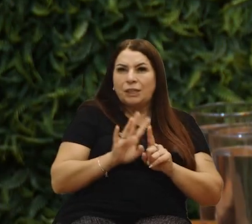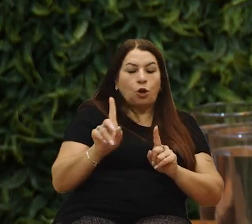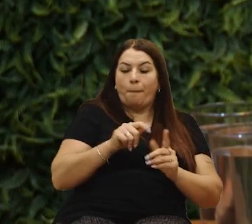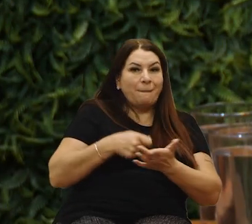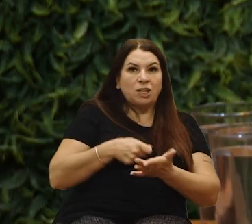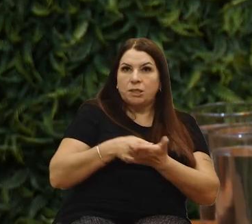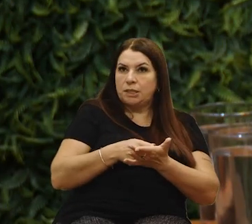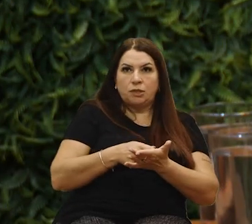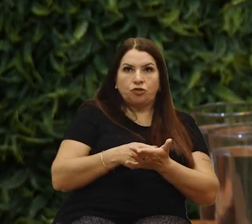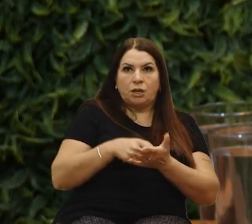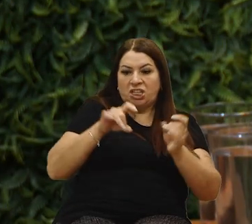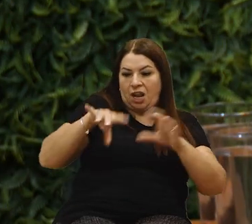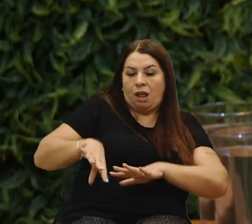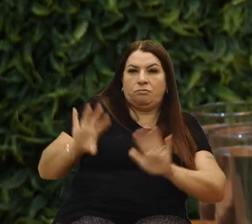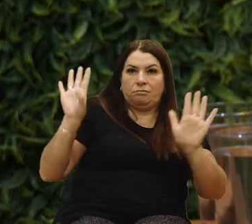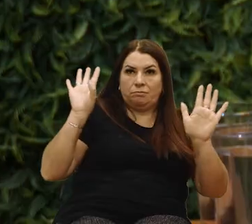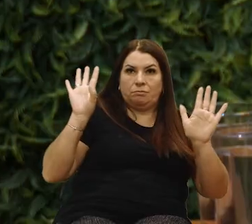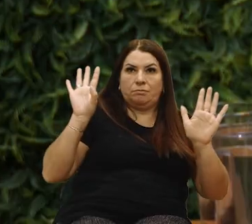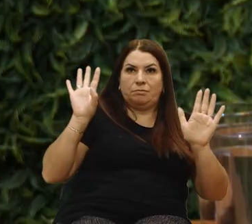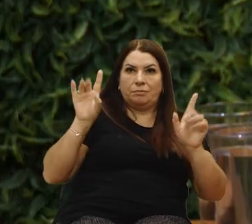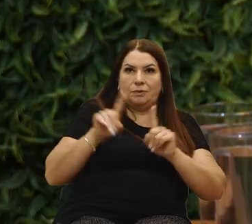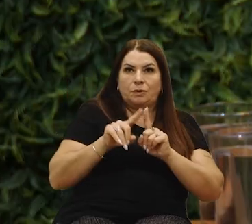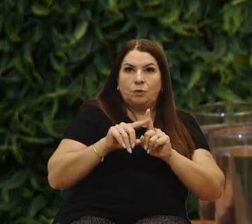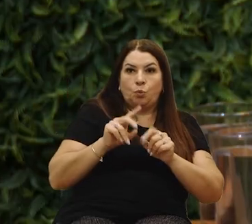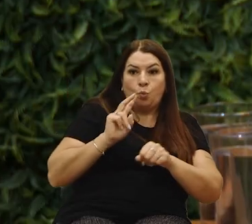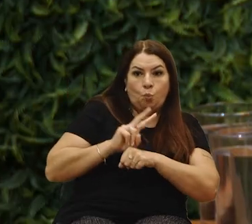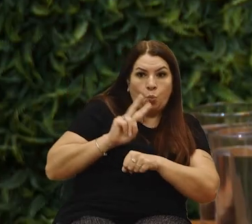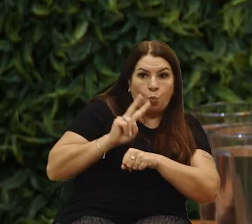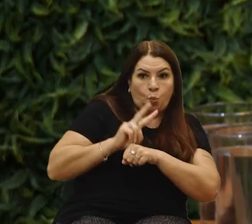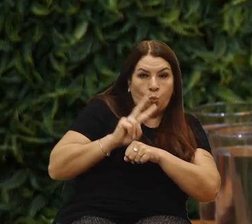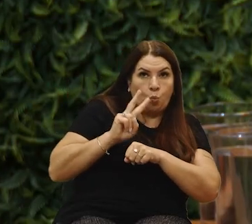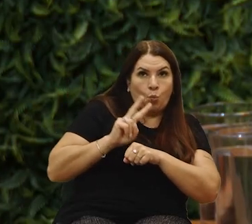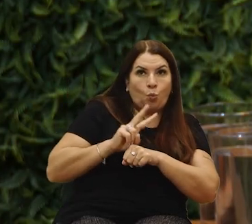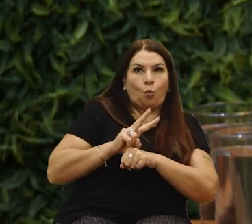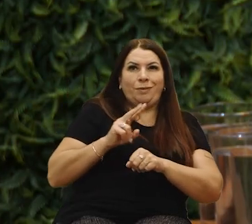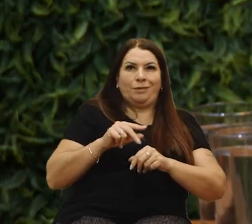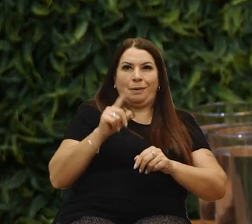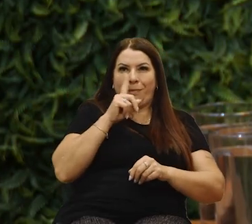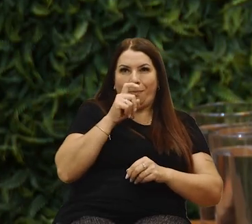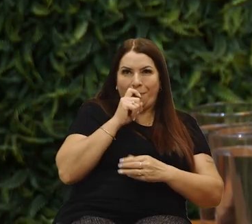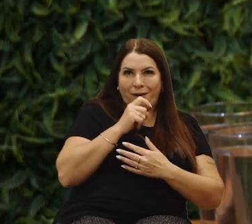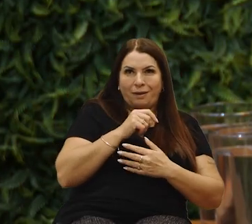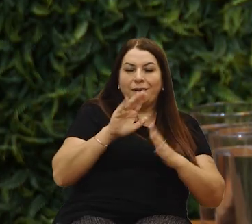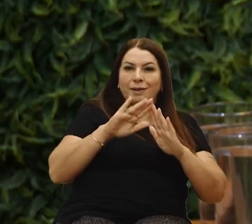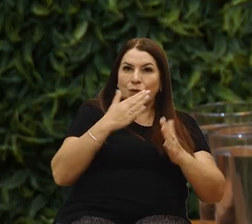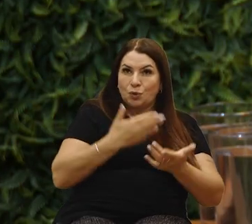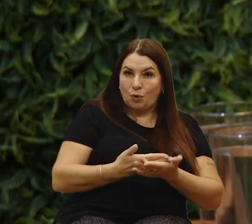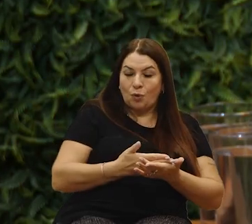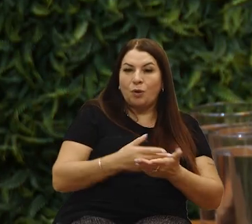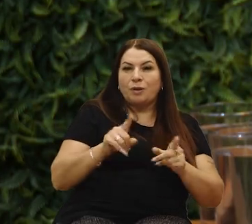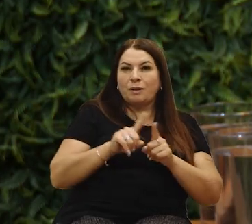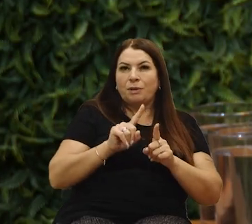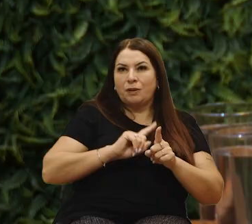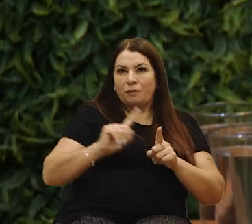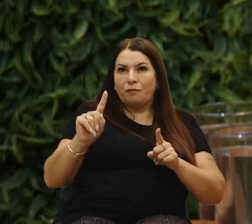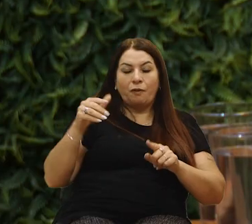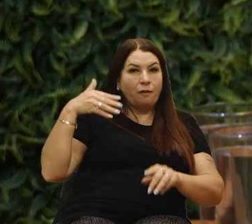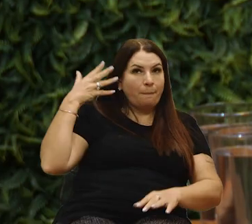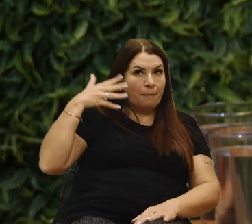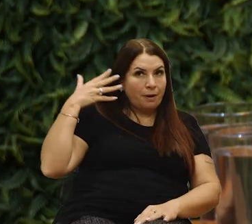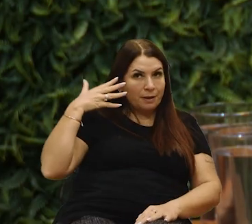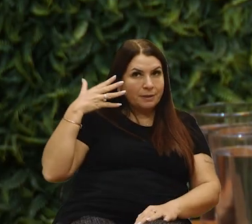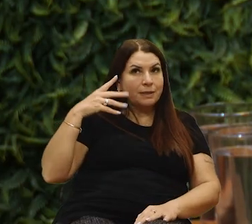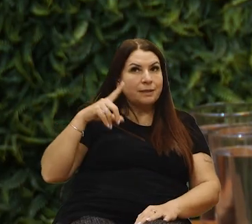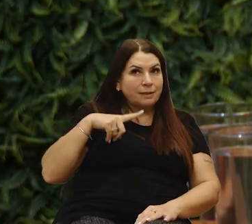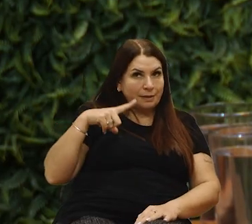Não persiste, né? Que tem a ver com a hiperproteção dos pais, né? Inclusive nas escolas onde eu vou fazer palestras,